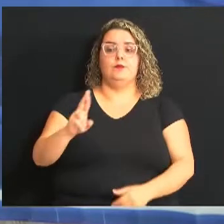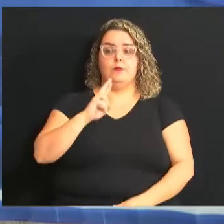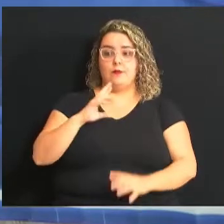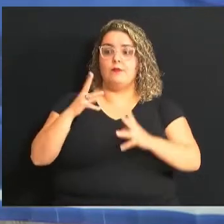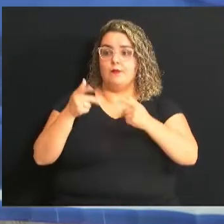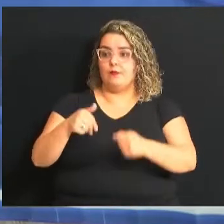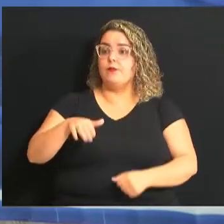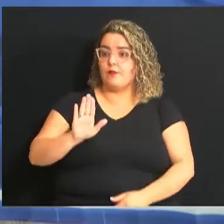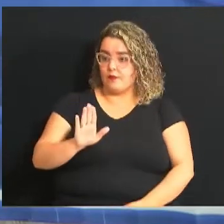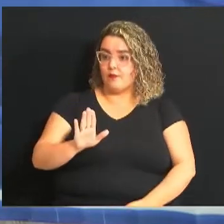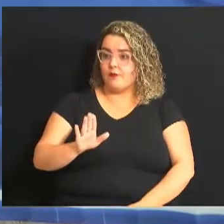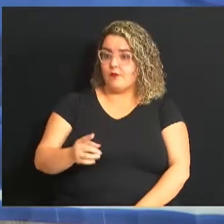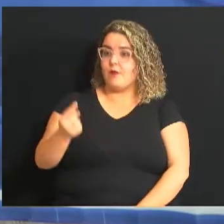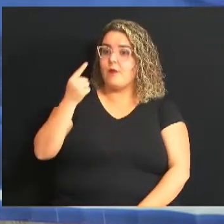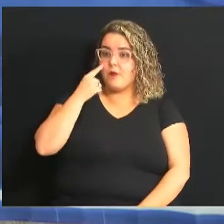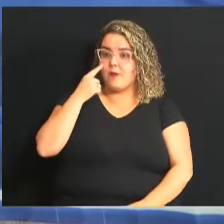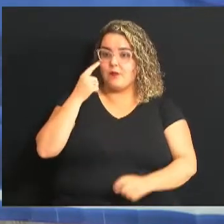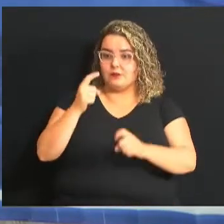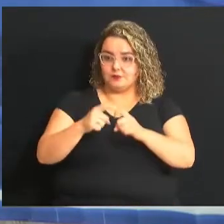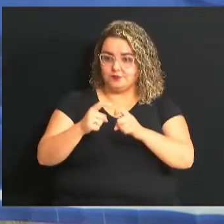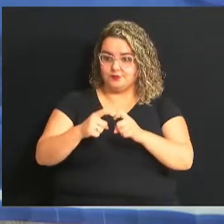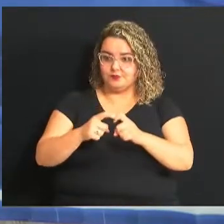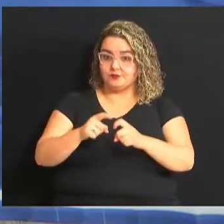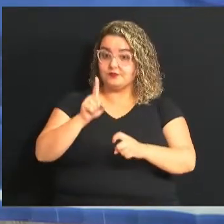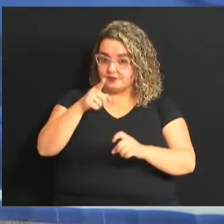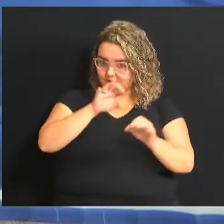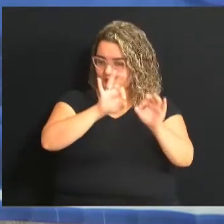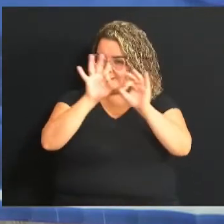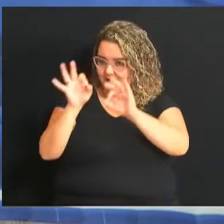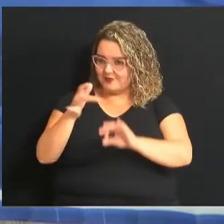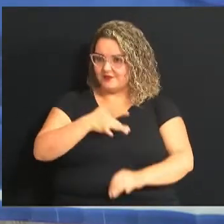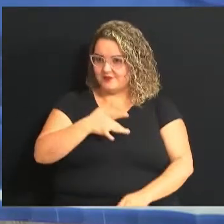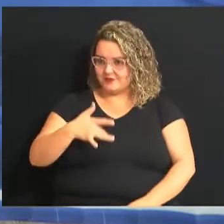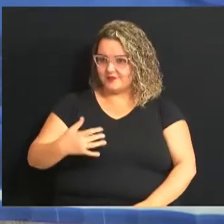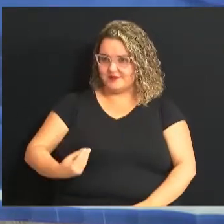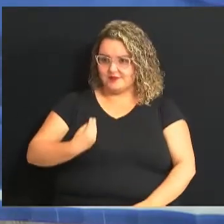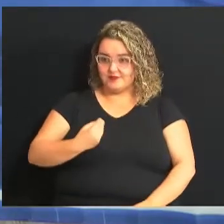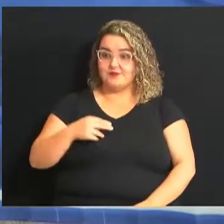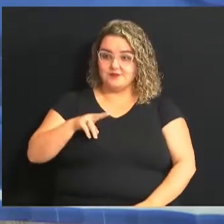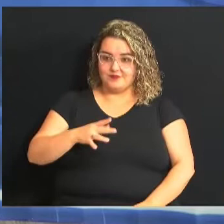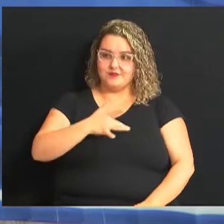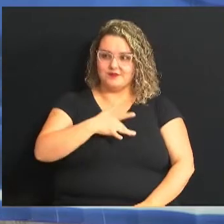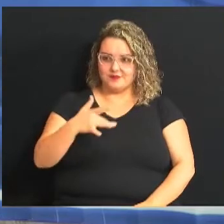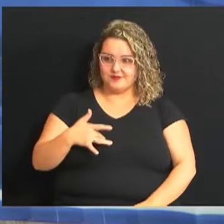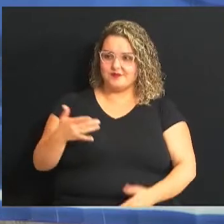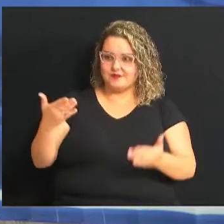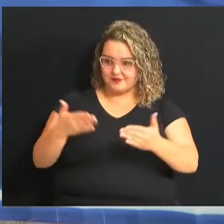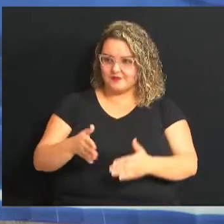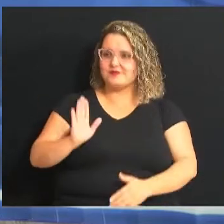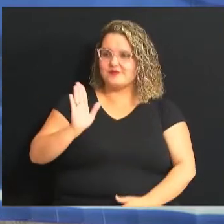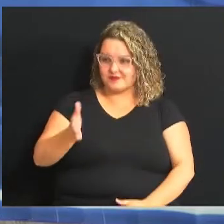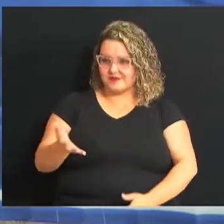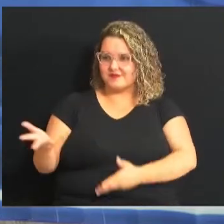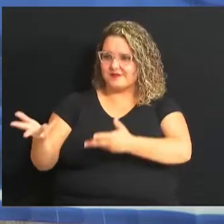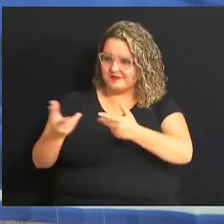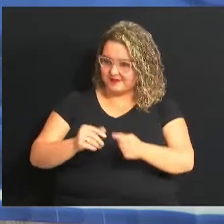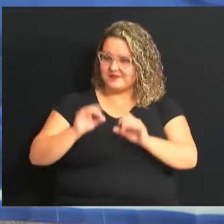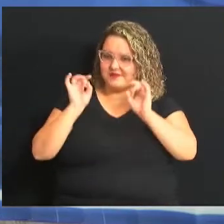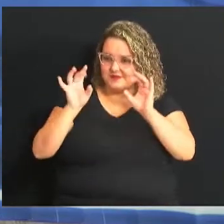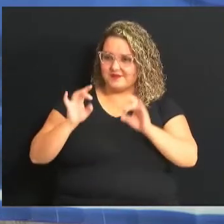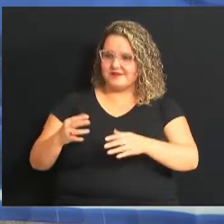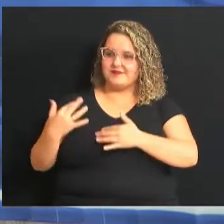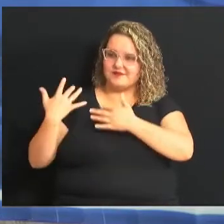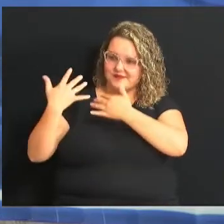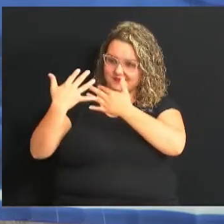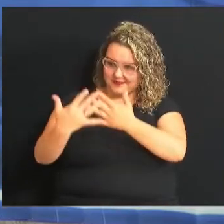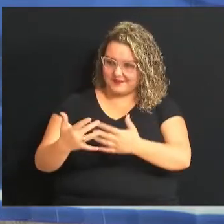mais, olha só, é um médico que você que acompanha o Saúde é Vida ou Saúde Agora já conhece, ó. Ele já é convidado aqui há muito tempo nosso, é o